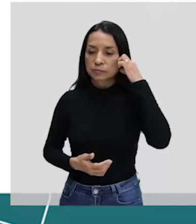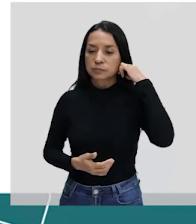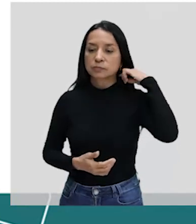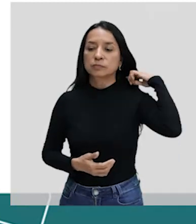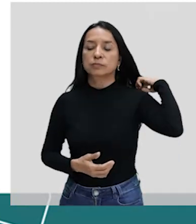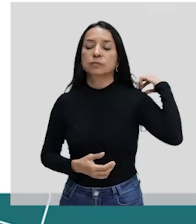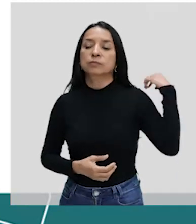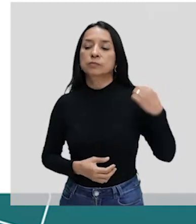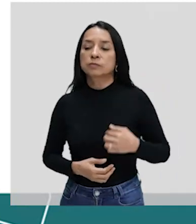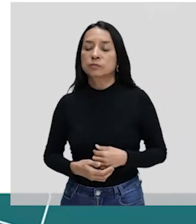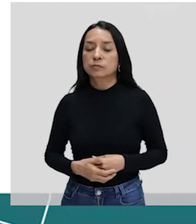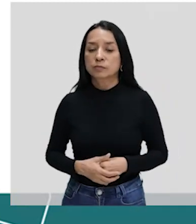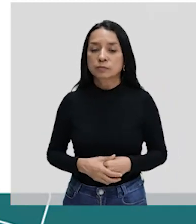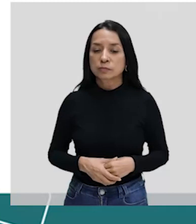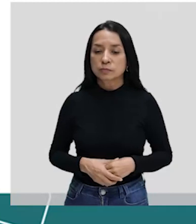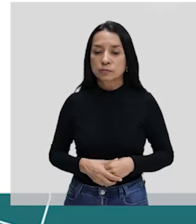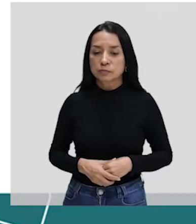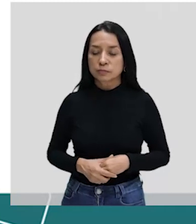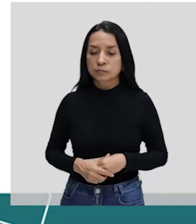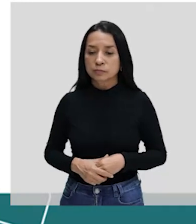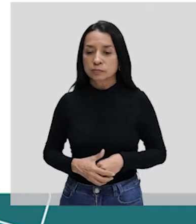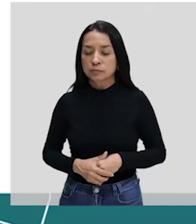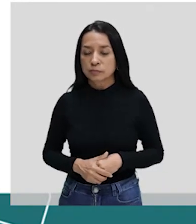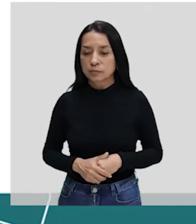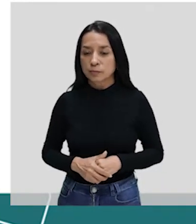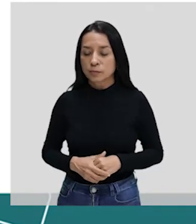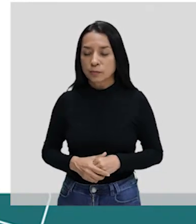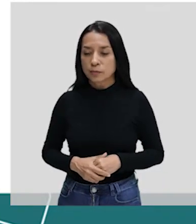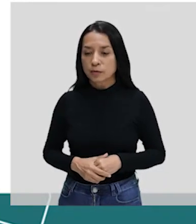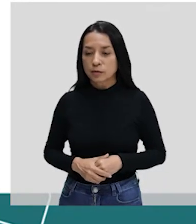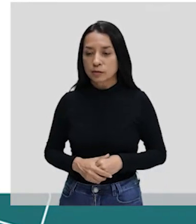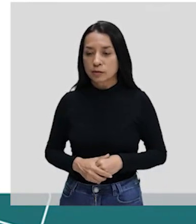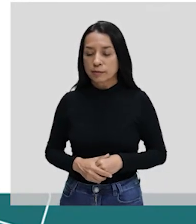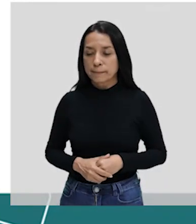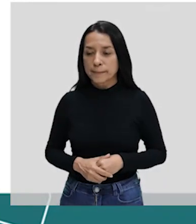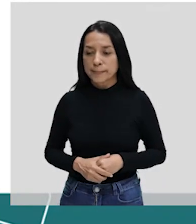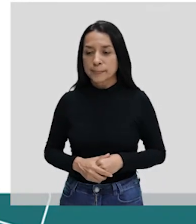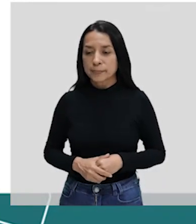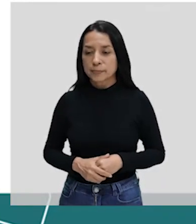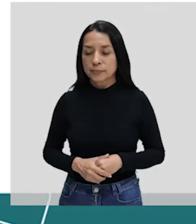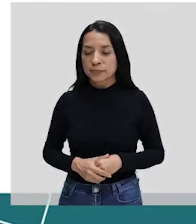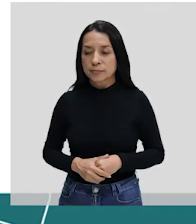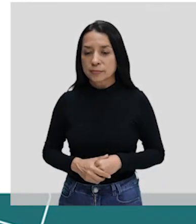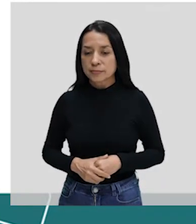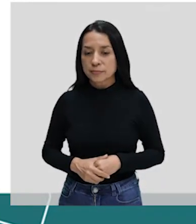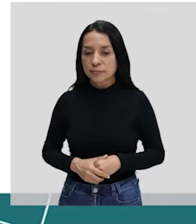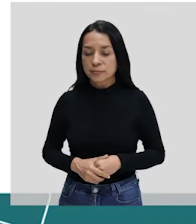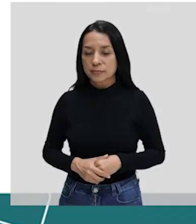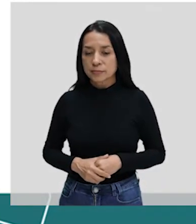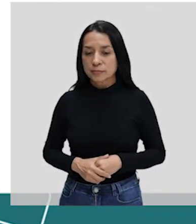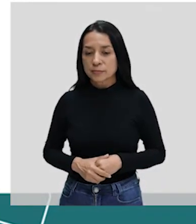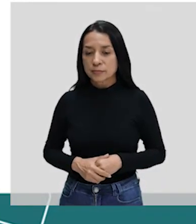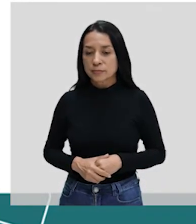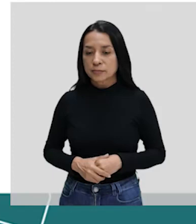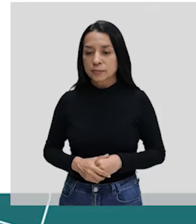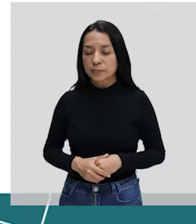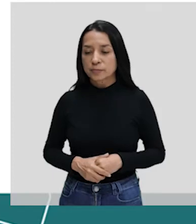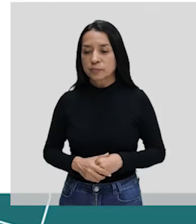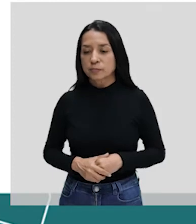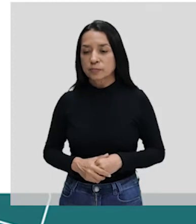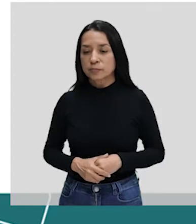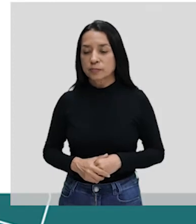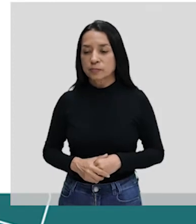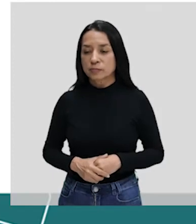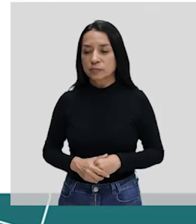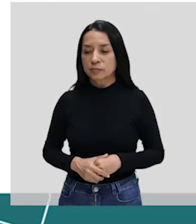como não temos ideia alguma que não derive de uma impressão, se afirmamos ter a ideia de ligação necessária ou causal,